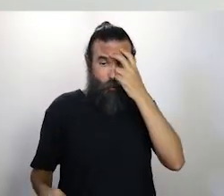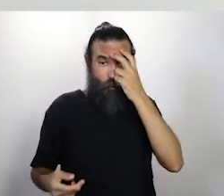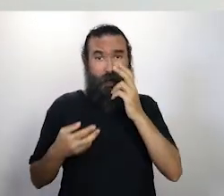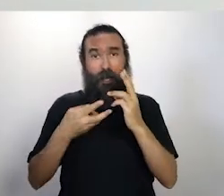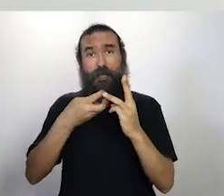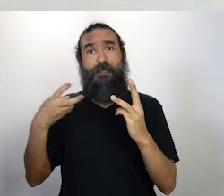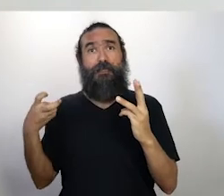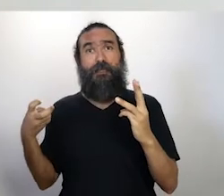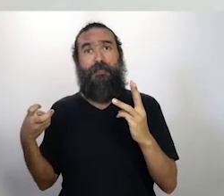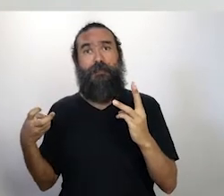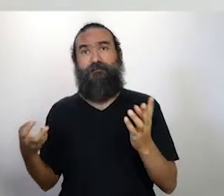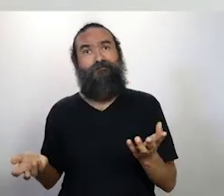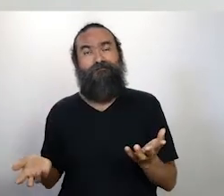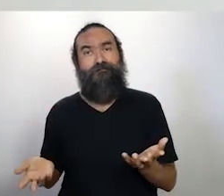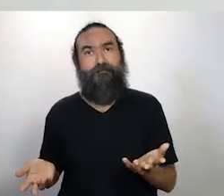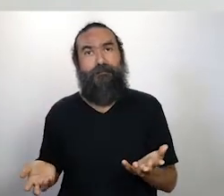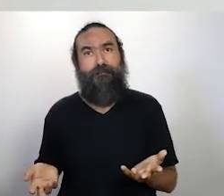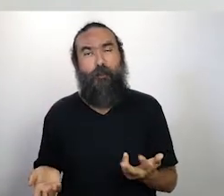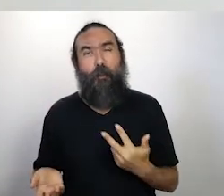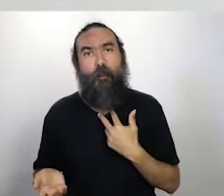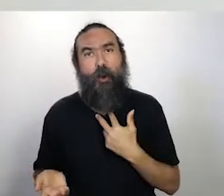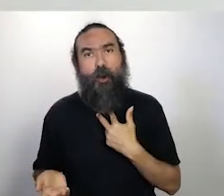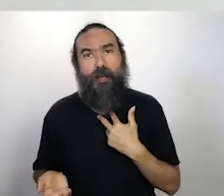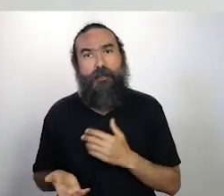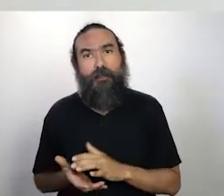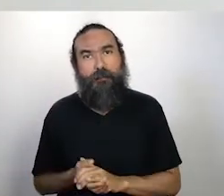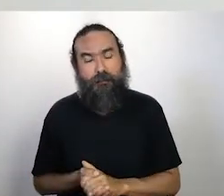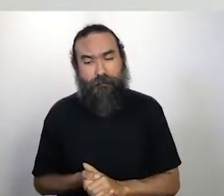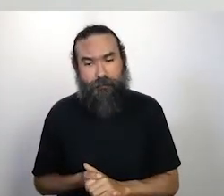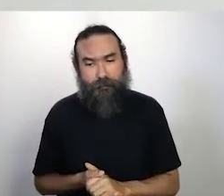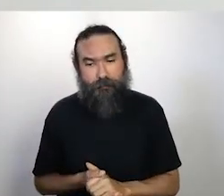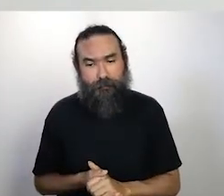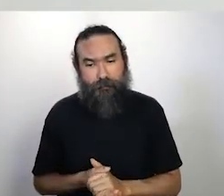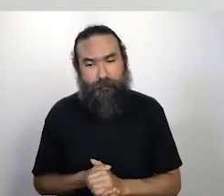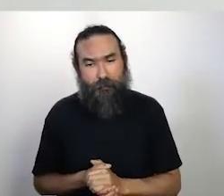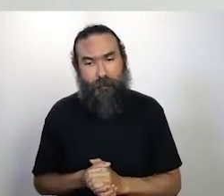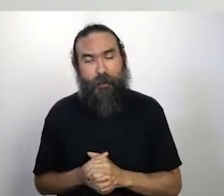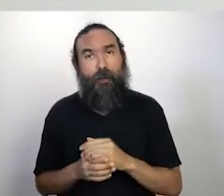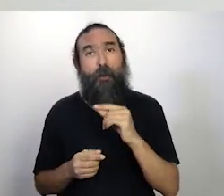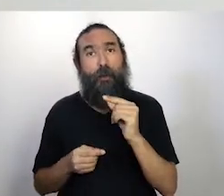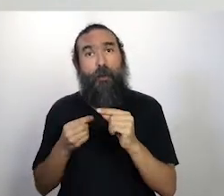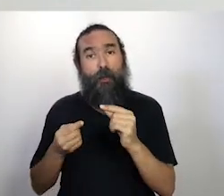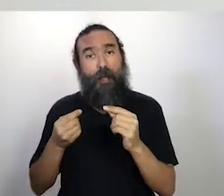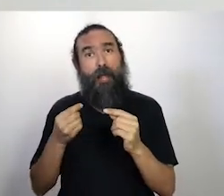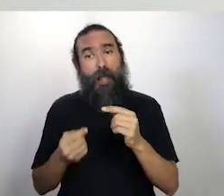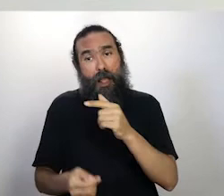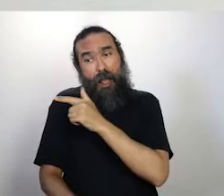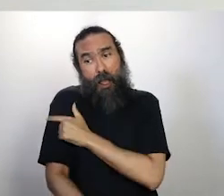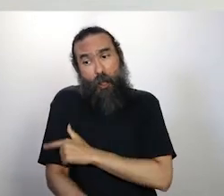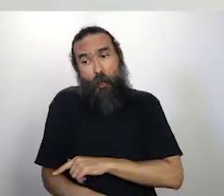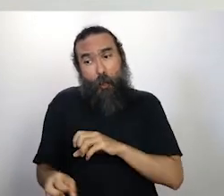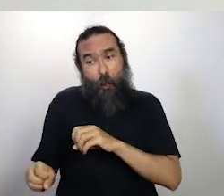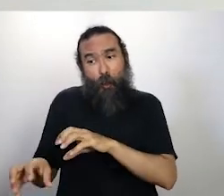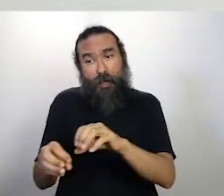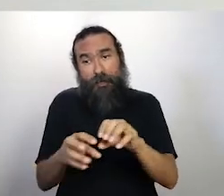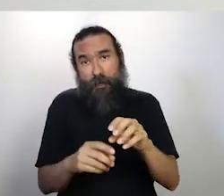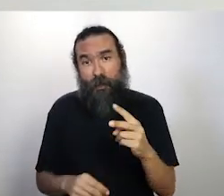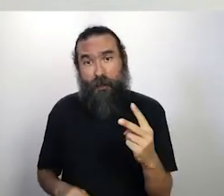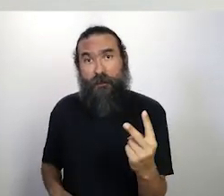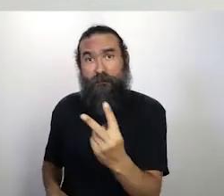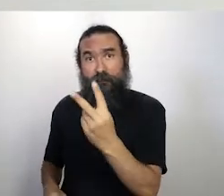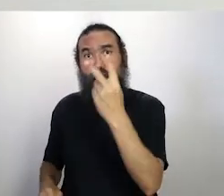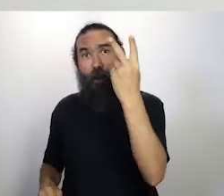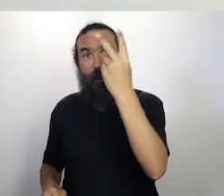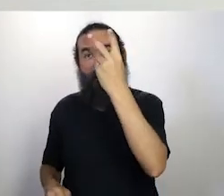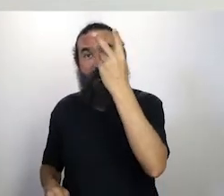isso que acontece, mas a forma em si mesmo, né, da educação de valorizar, né, de pautar